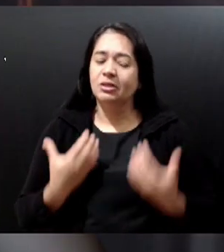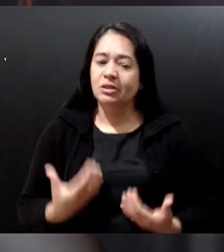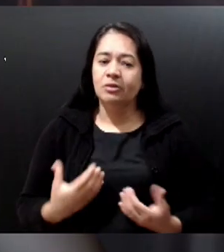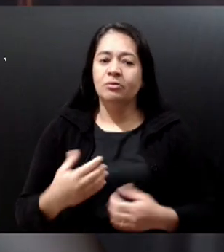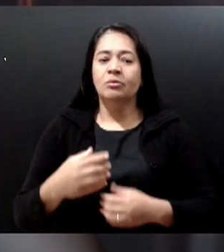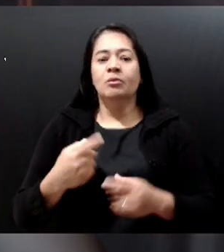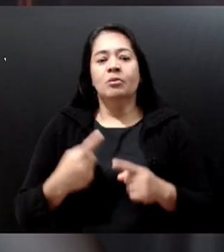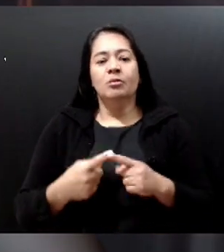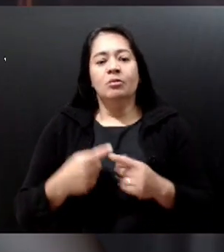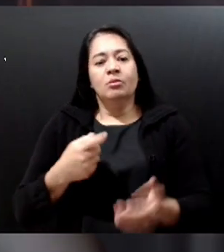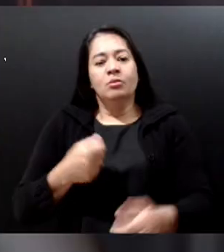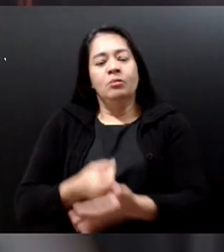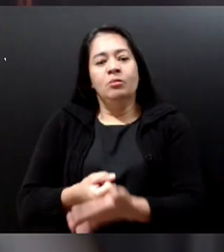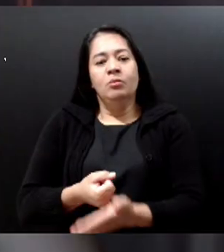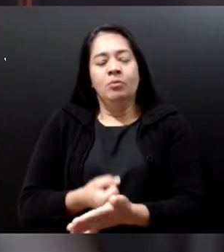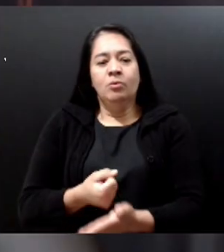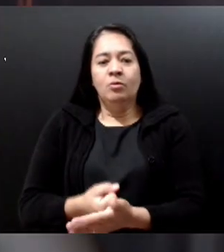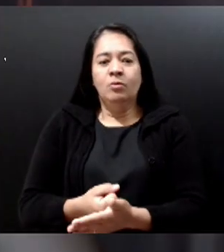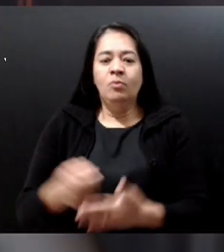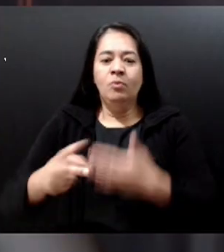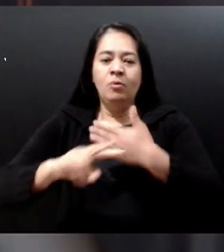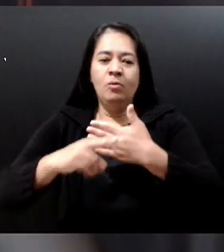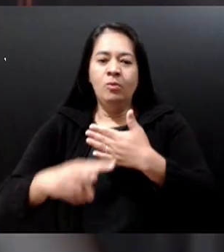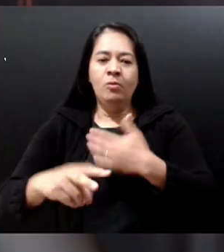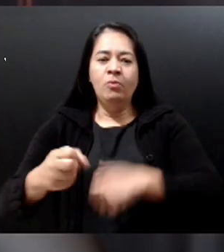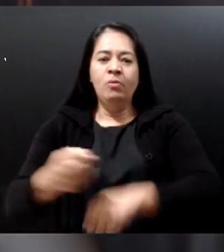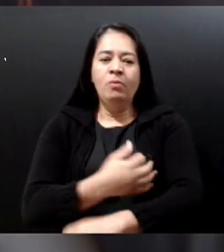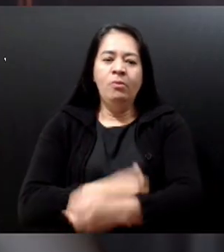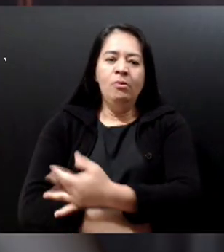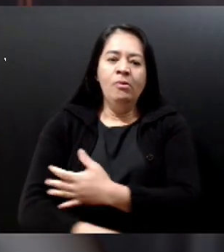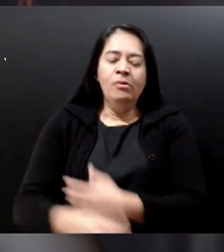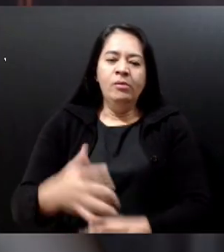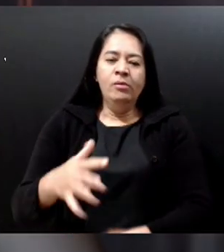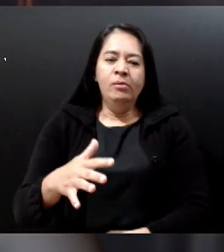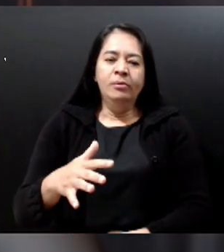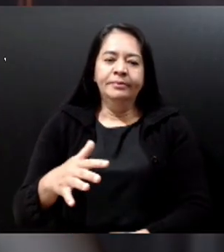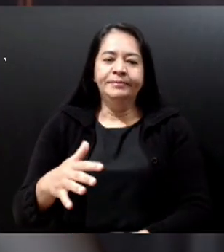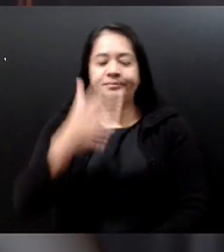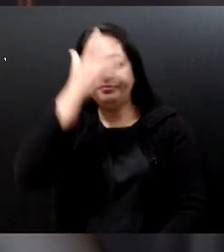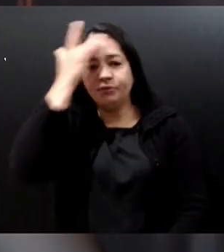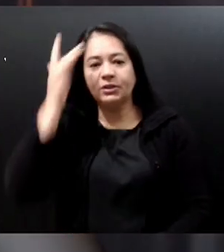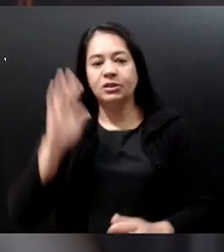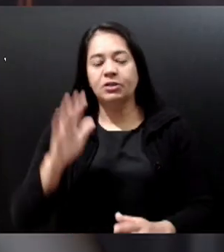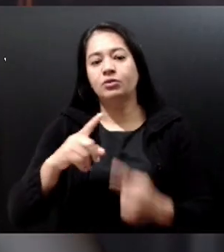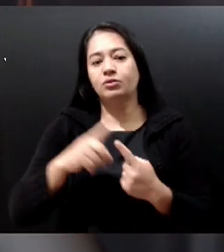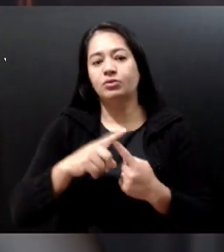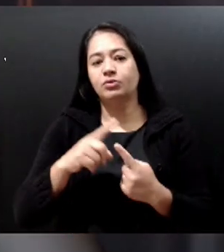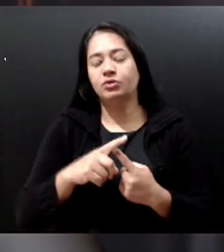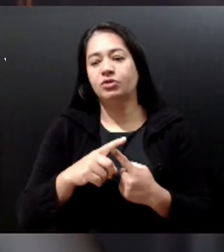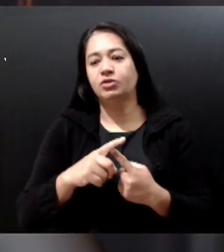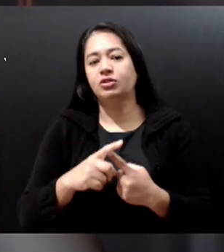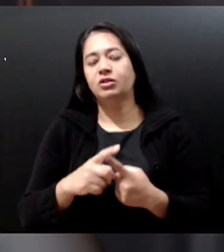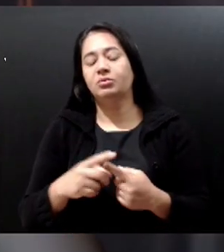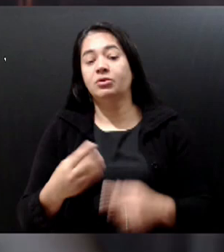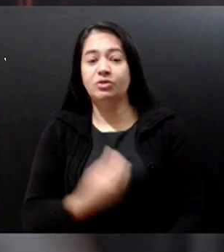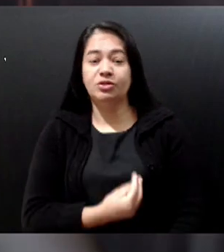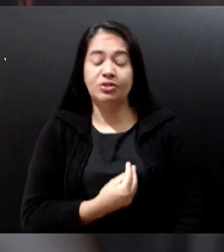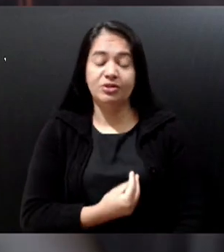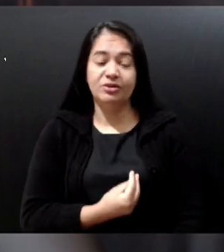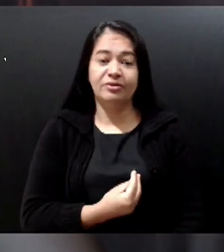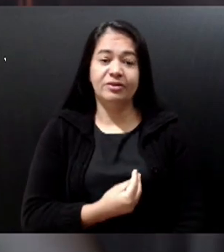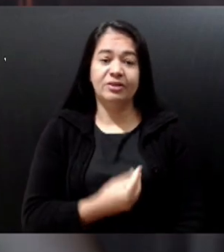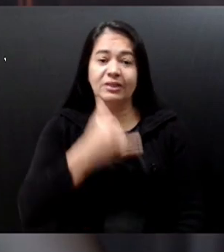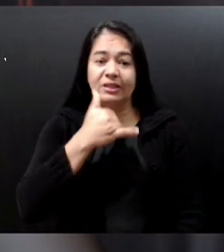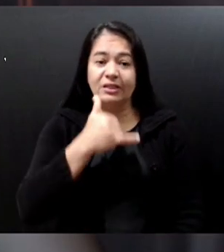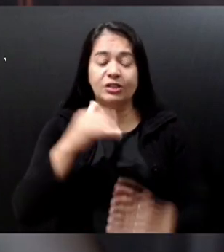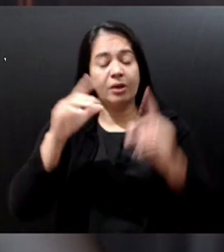muitas vezes pessoas que já estão, num outro tipo de energia, né, de Uhum. vitalidade. Então isso exige muito